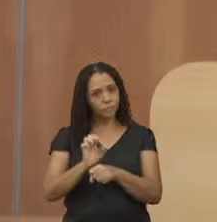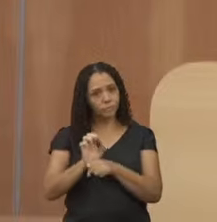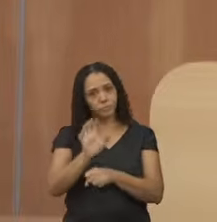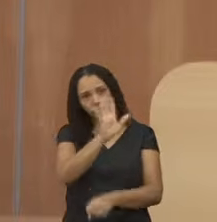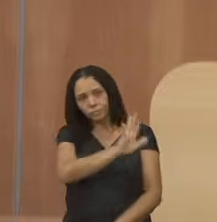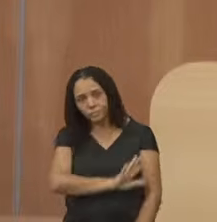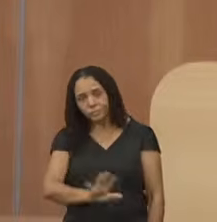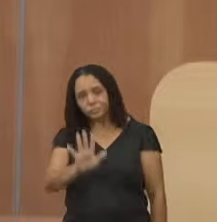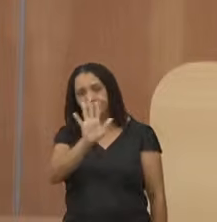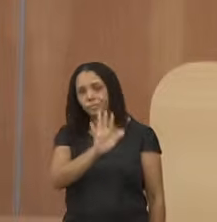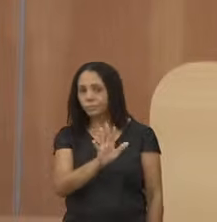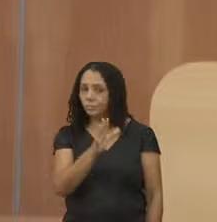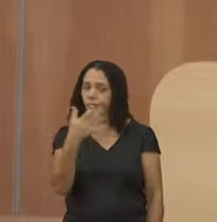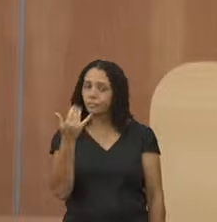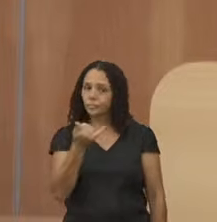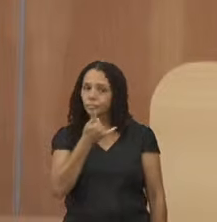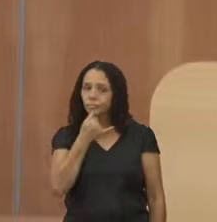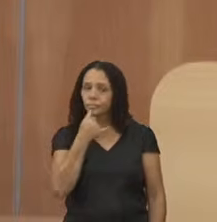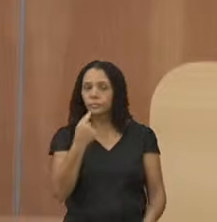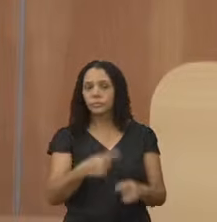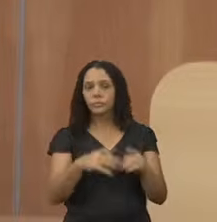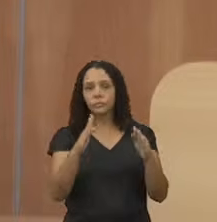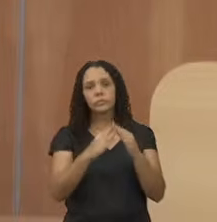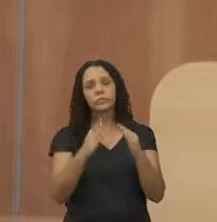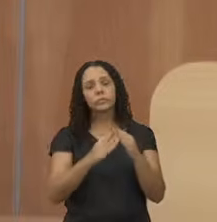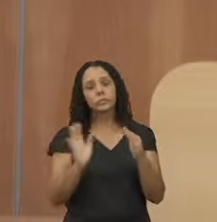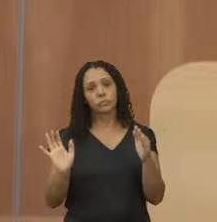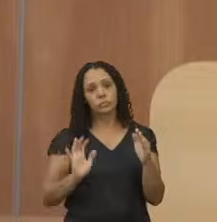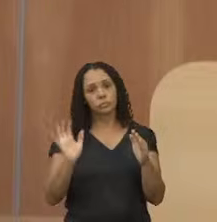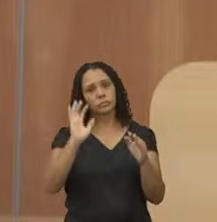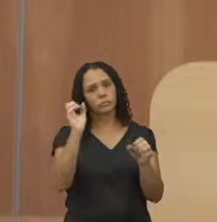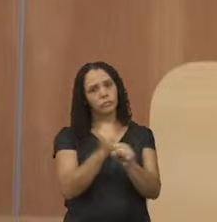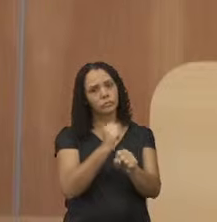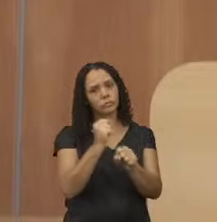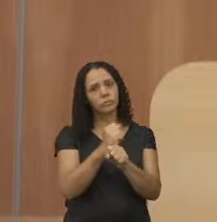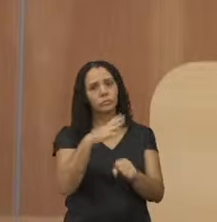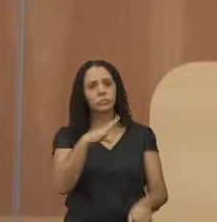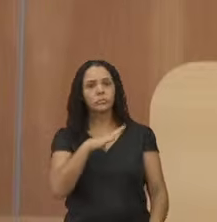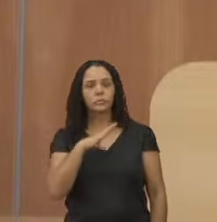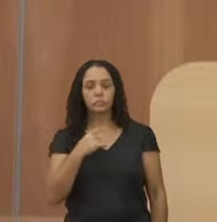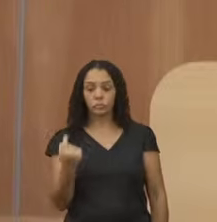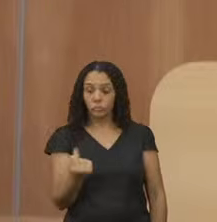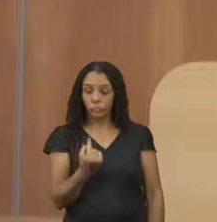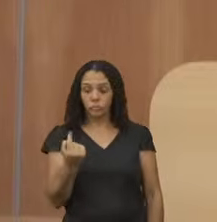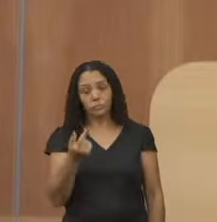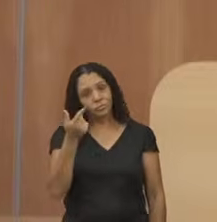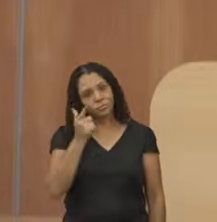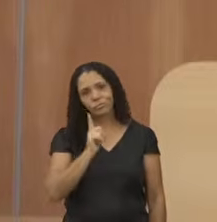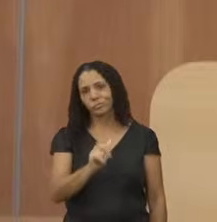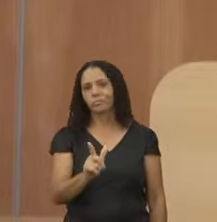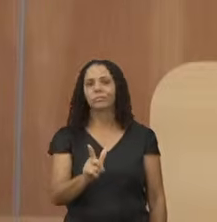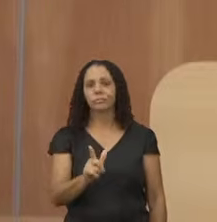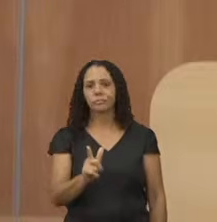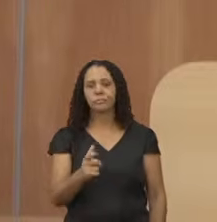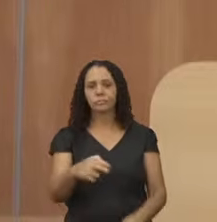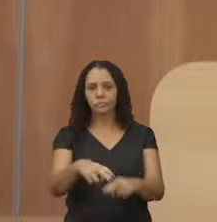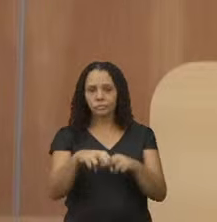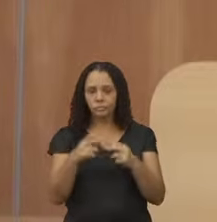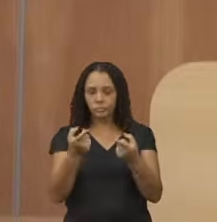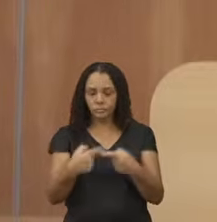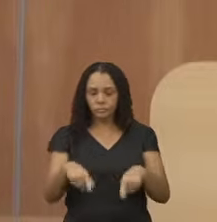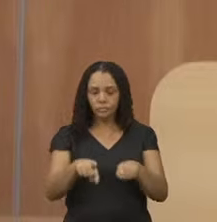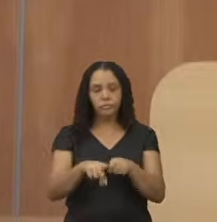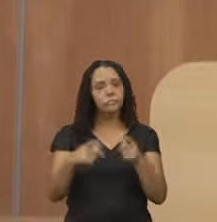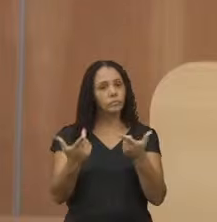pena, porque a habitação é muito caro. O município sozinho não consegue fazer. Então precisa ter